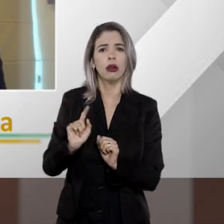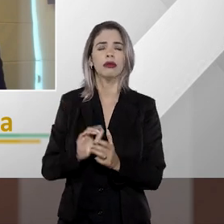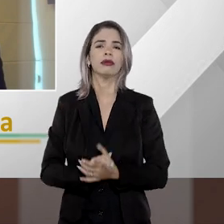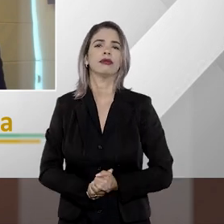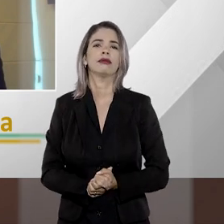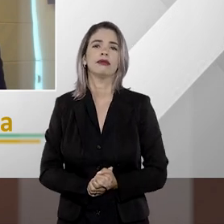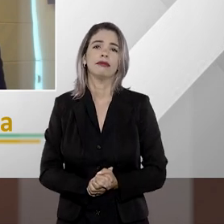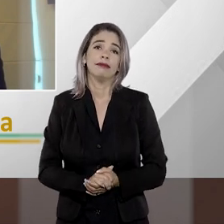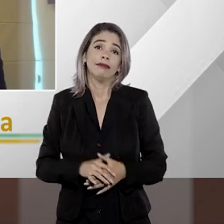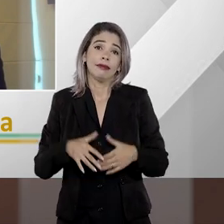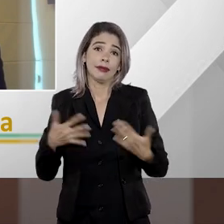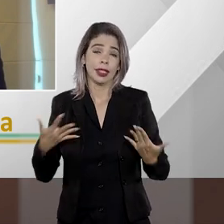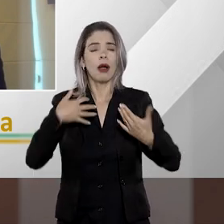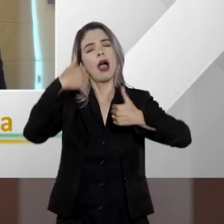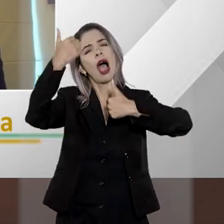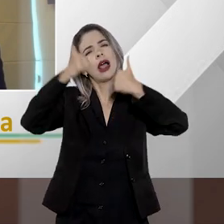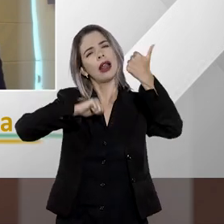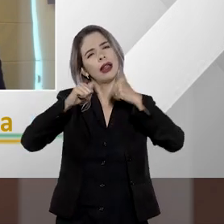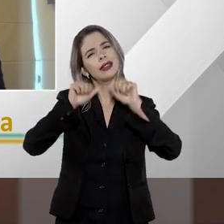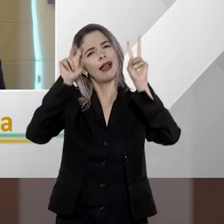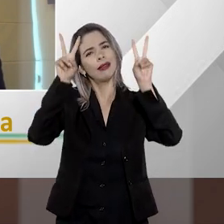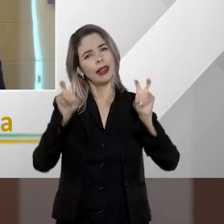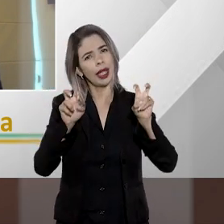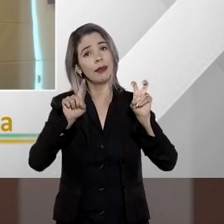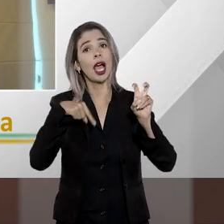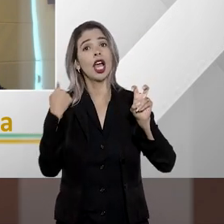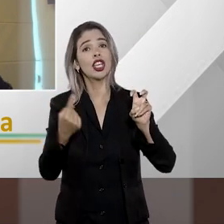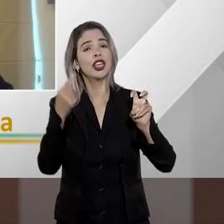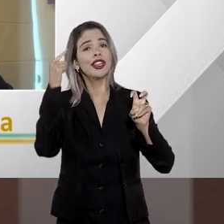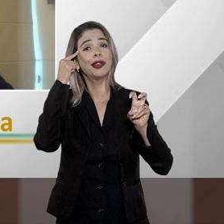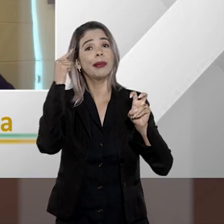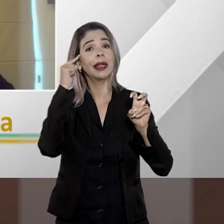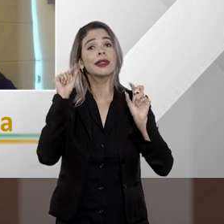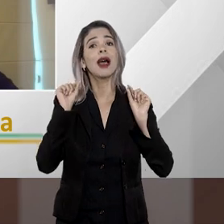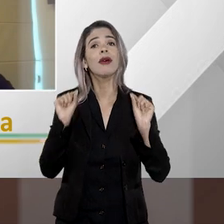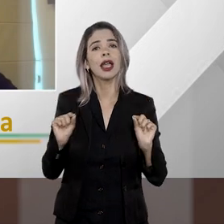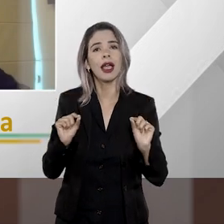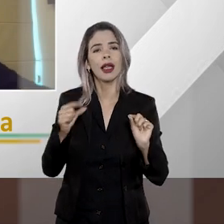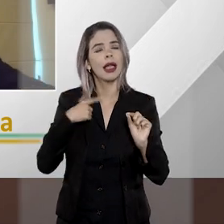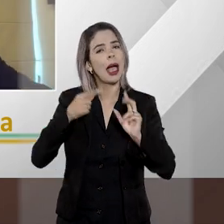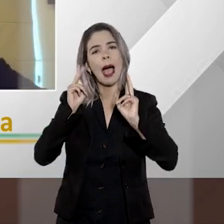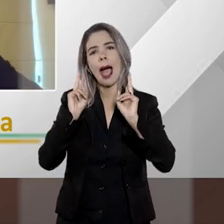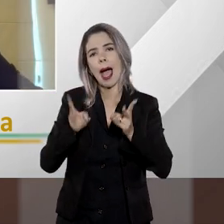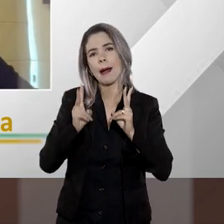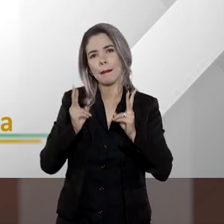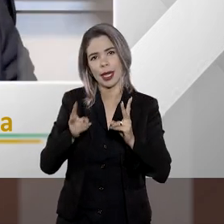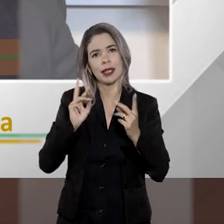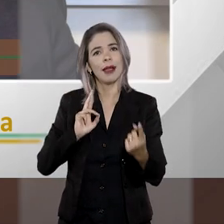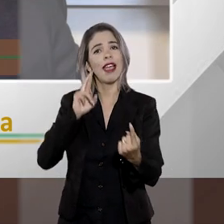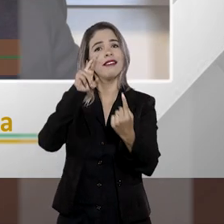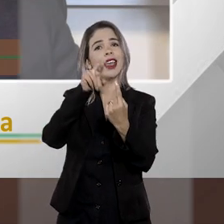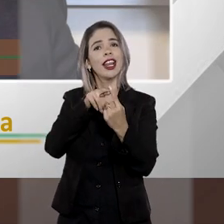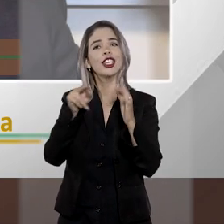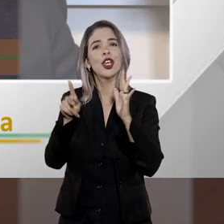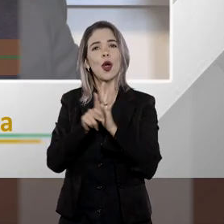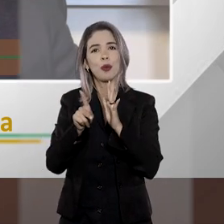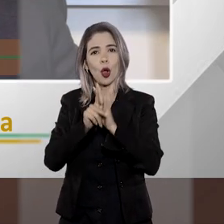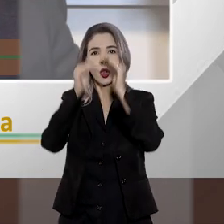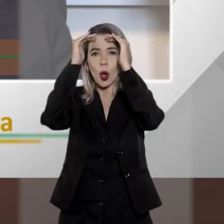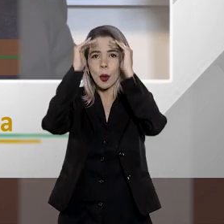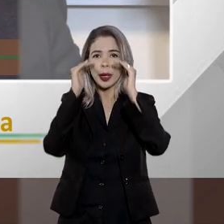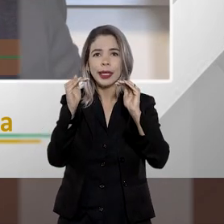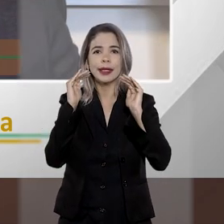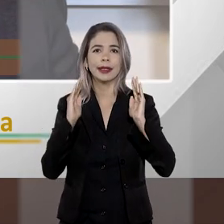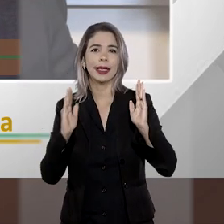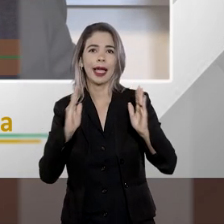Bom, analisando a questão, nós vamos aplicar à situação a mesma referida à questão do